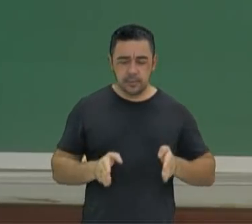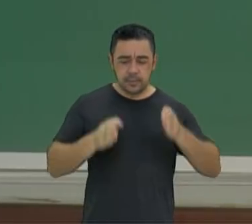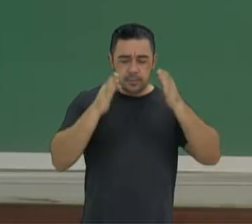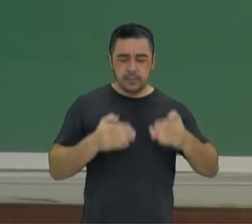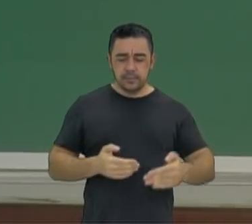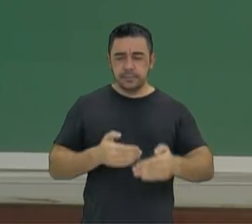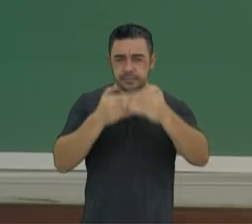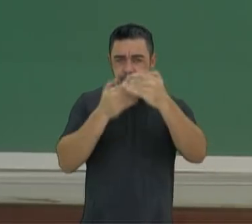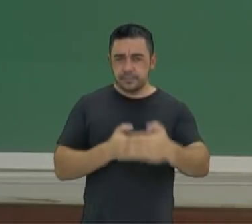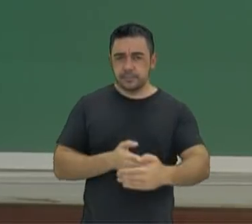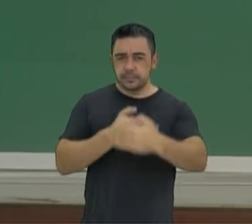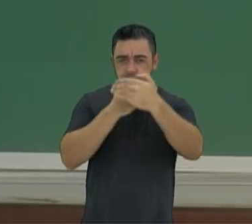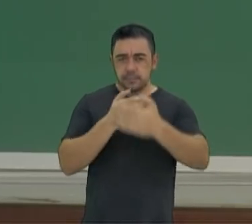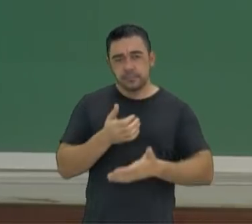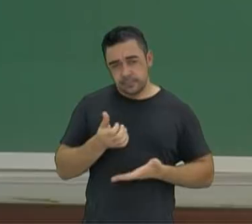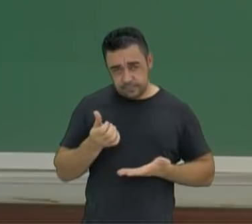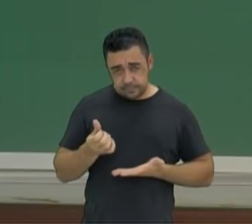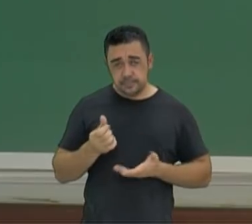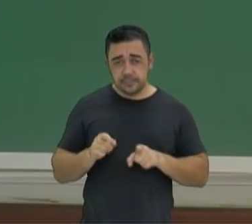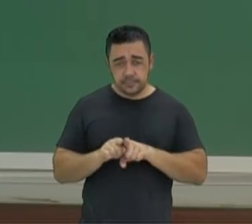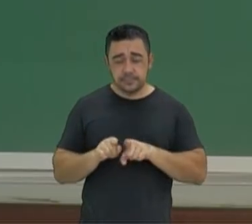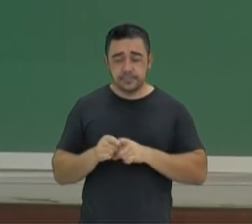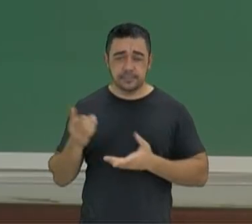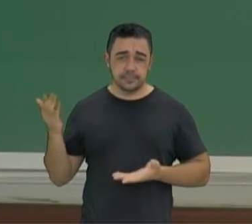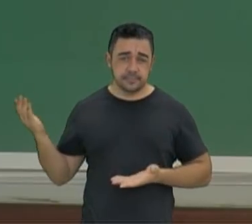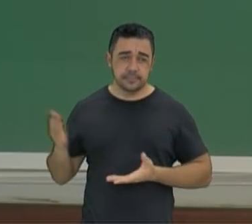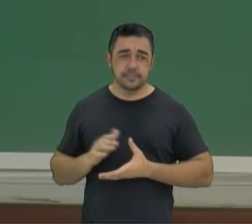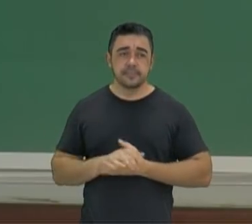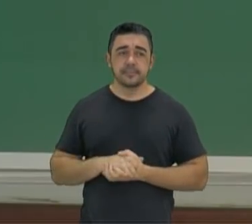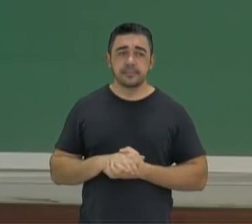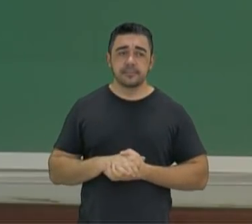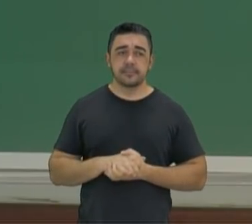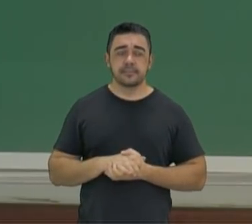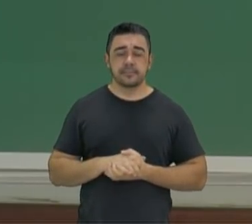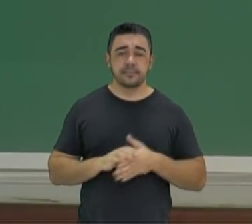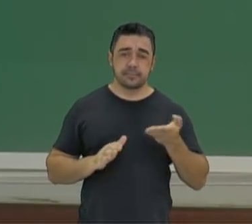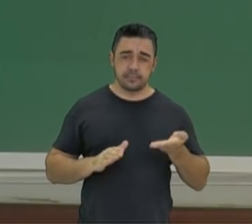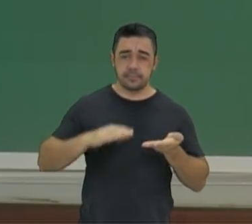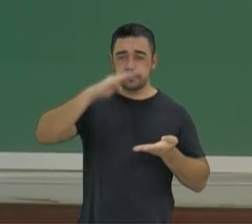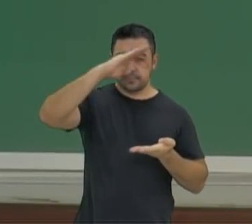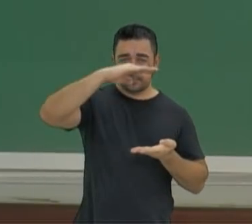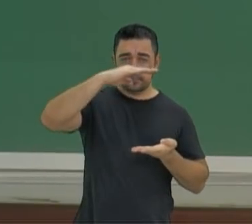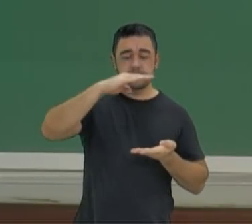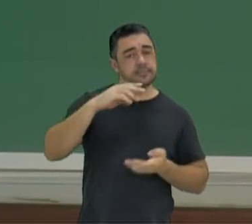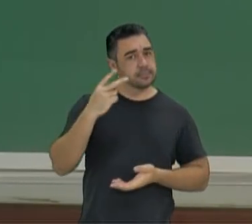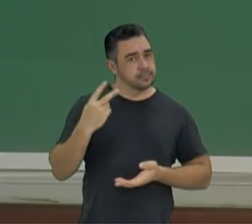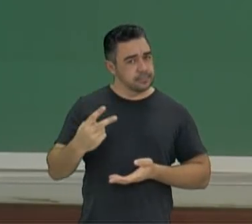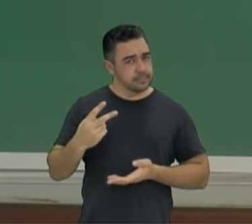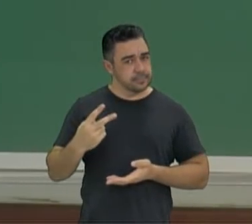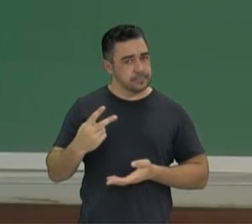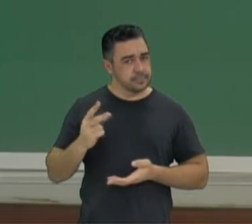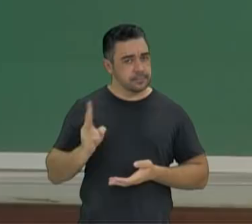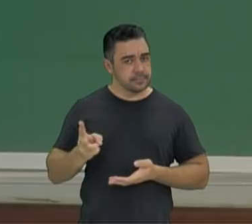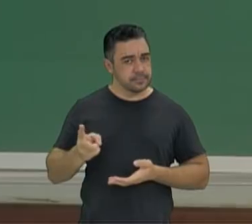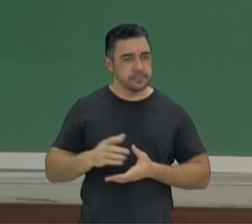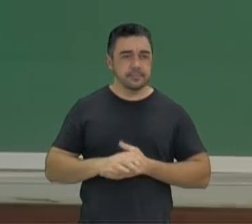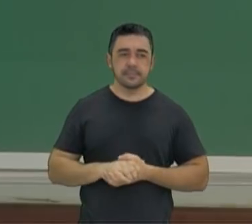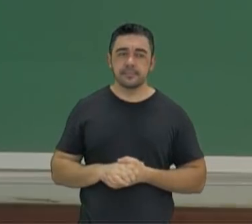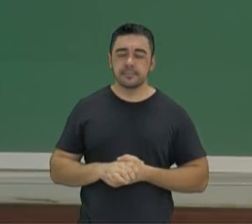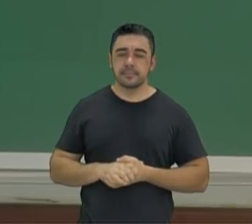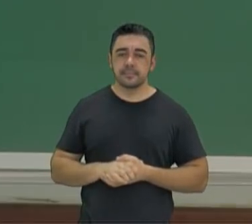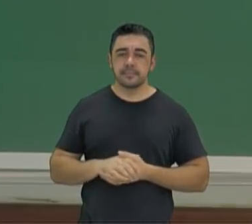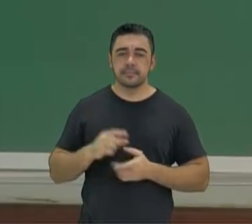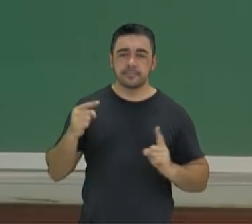lados, eu vou ter quantas faces laterais? 6. Base, se é um prisma,